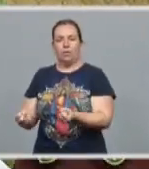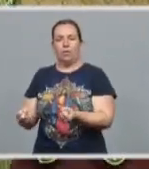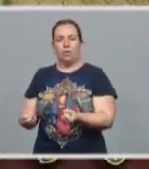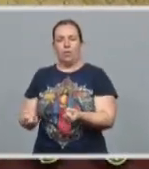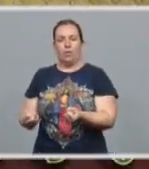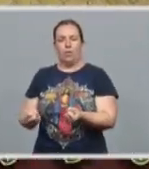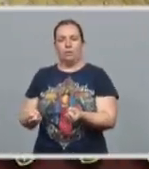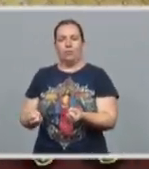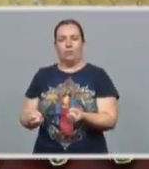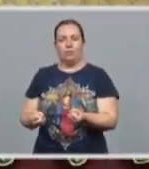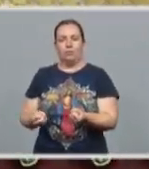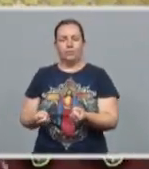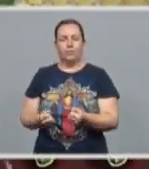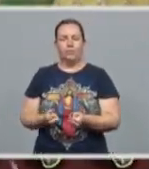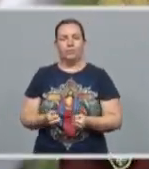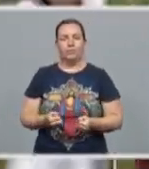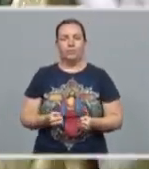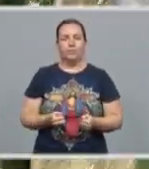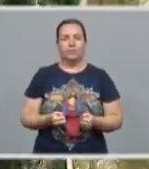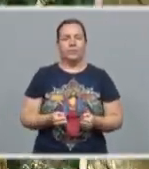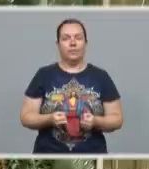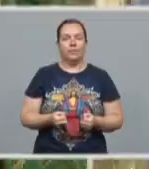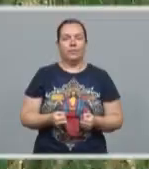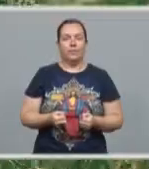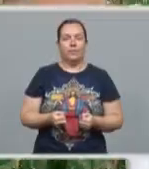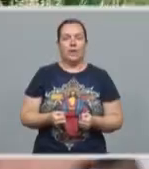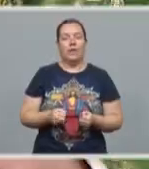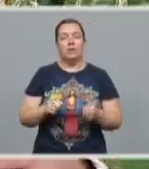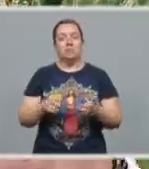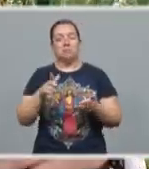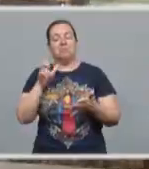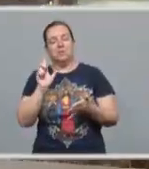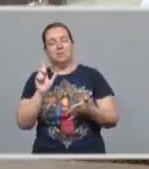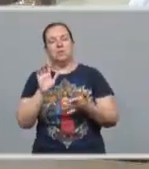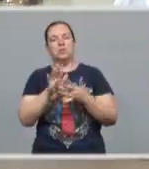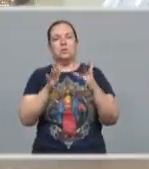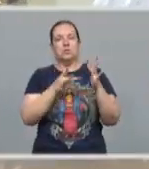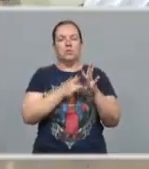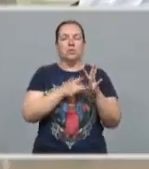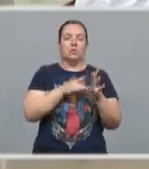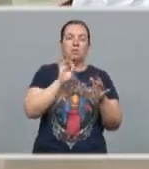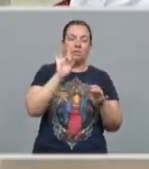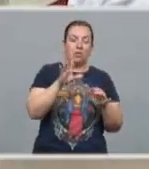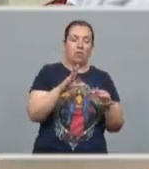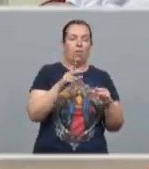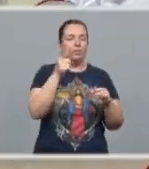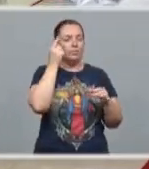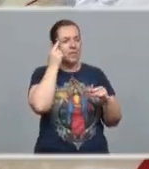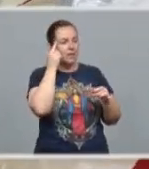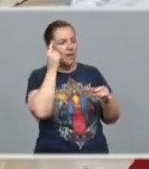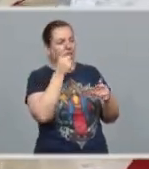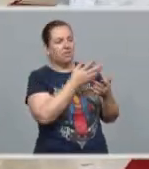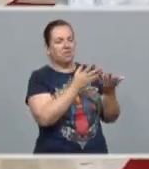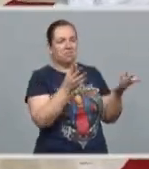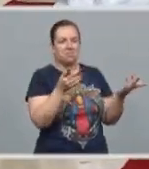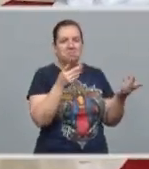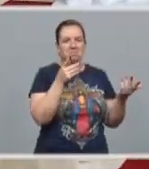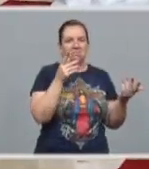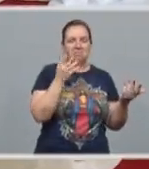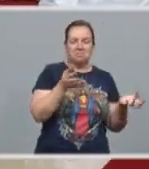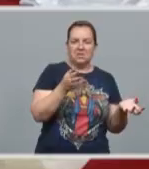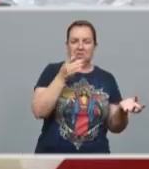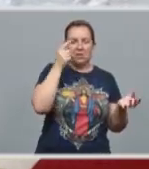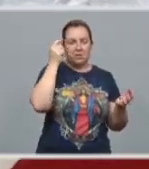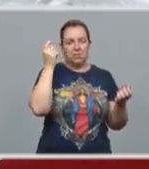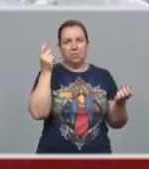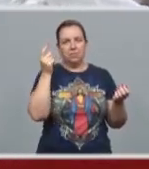no Antigo Testamento. Se antes era o bode expiatório, que alguém tendo pecado, transferia